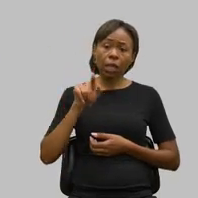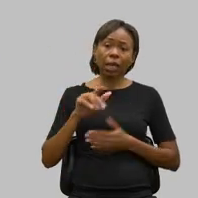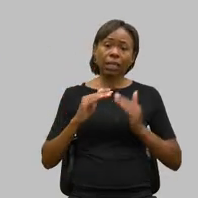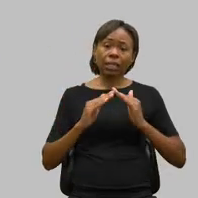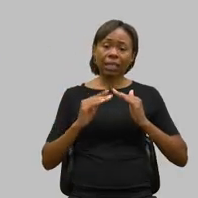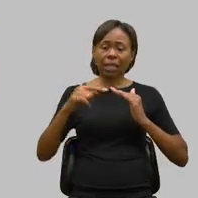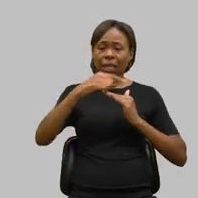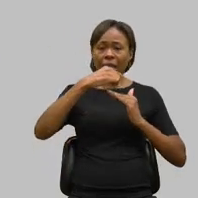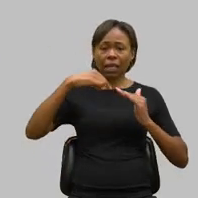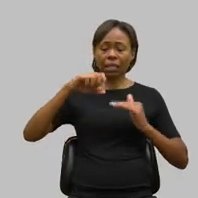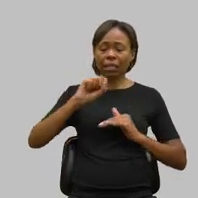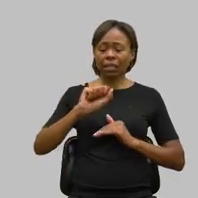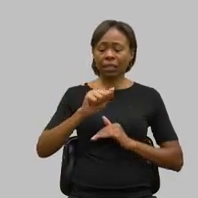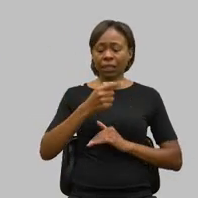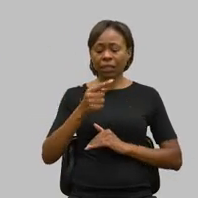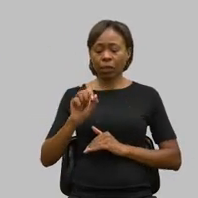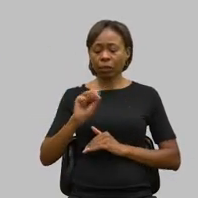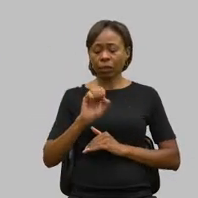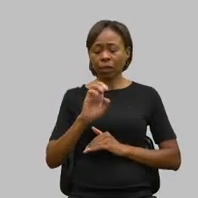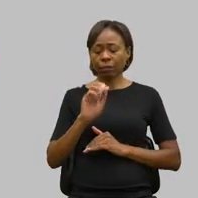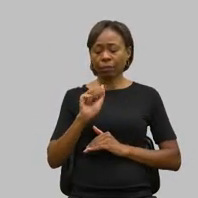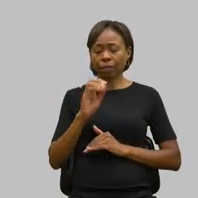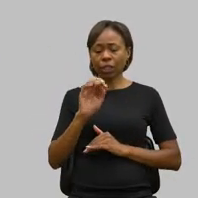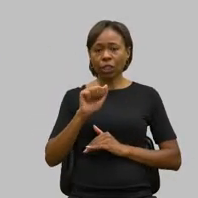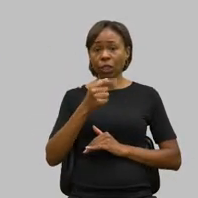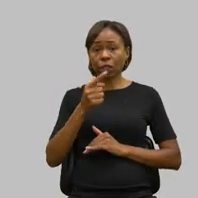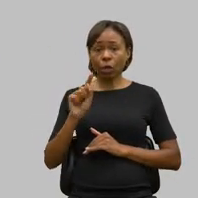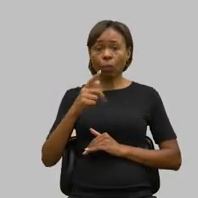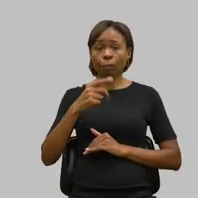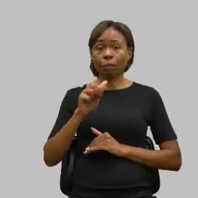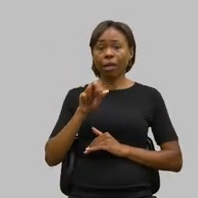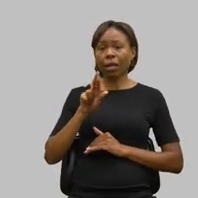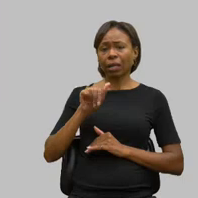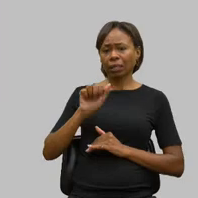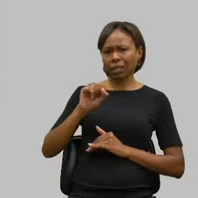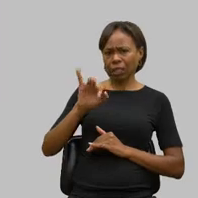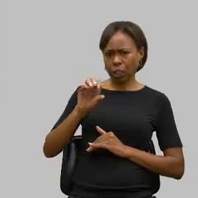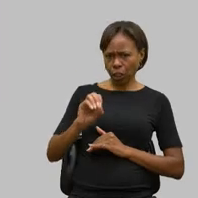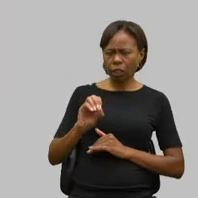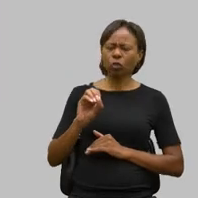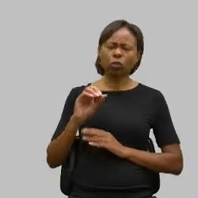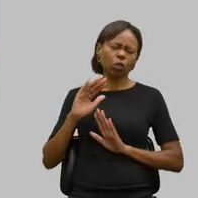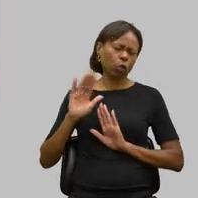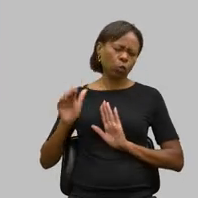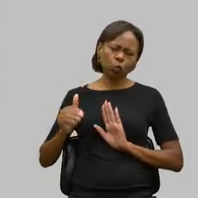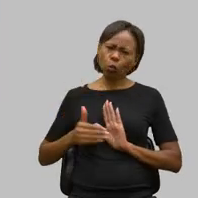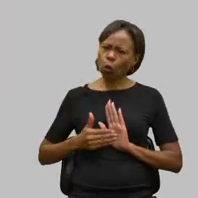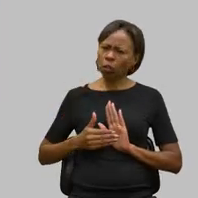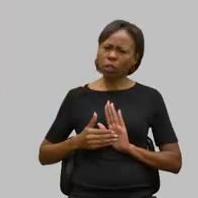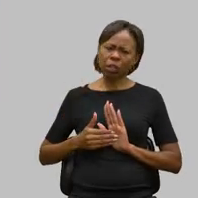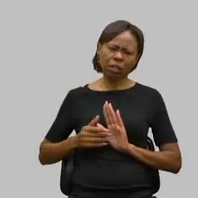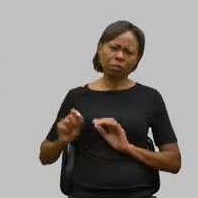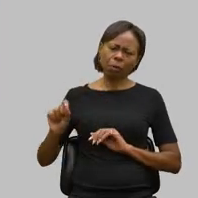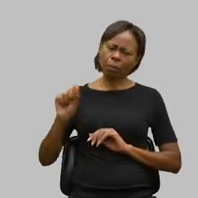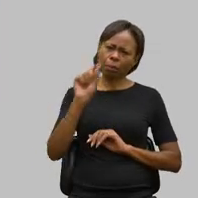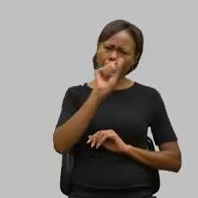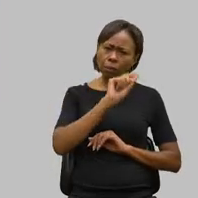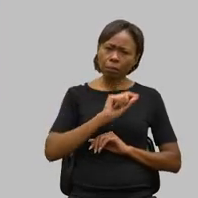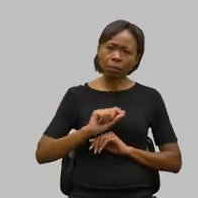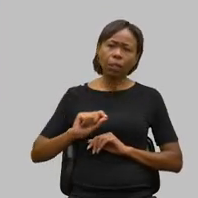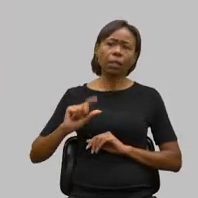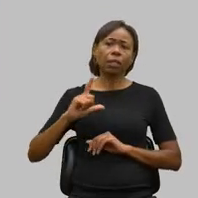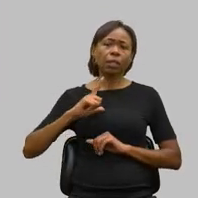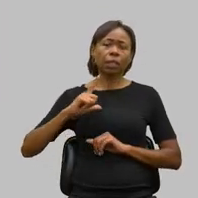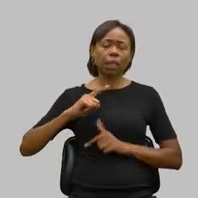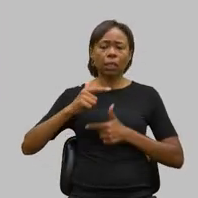está aqui o deputado Antônio Carlos Arantes, que conhece tão bem o trabalho feito. Enfim, todas aquelas que fazem um trabalho regional, assim como